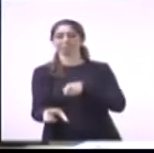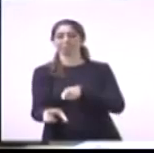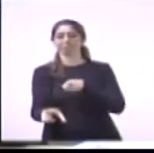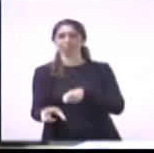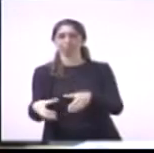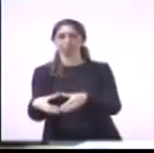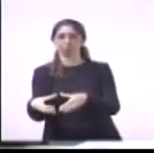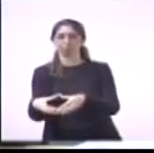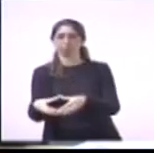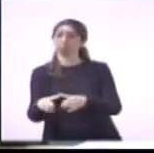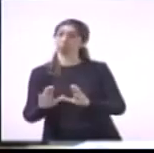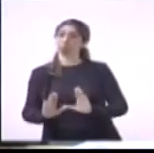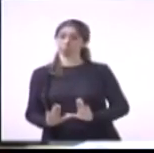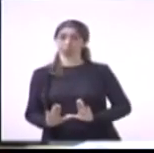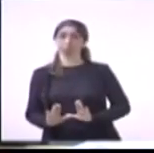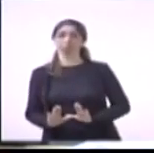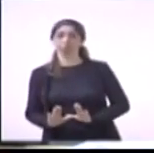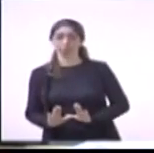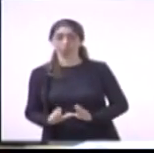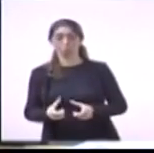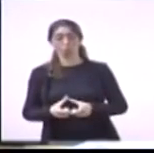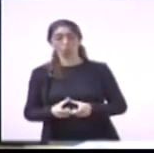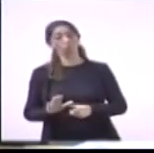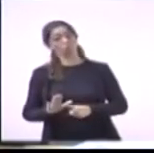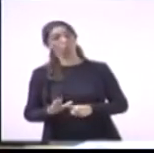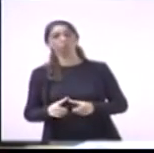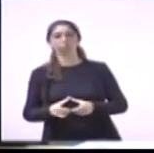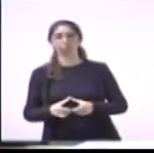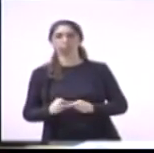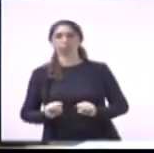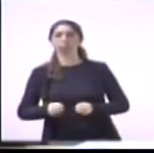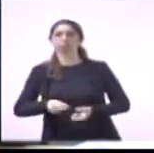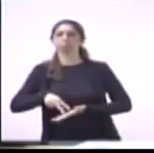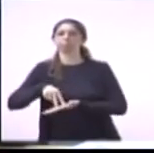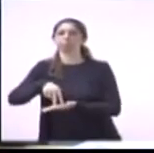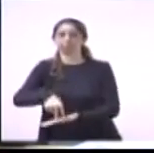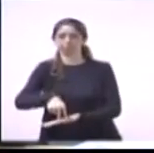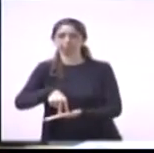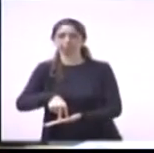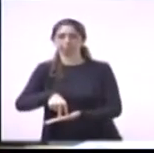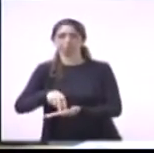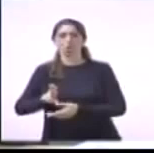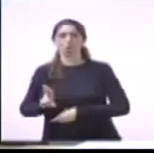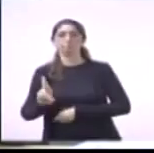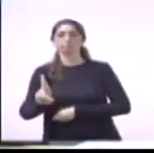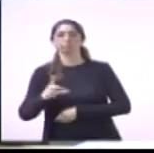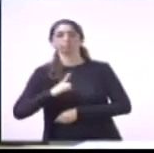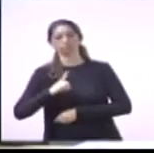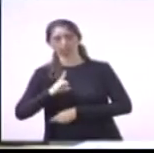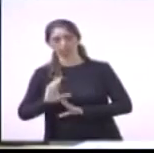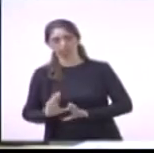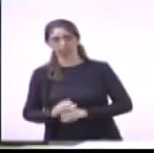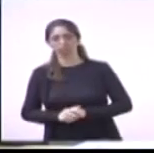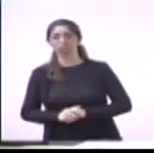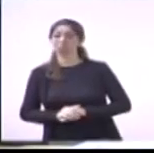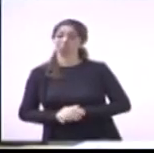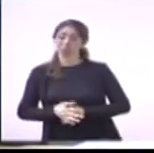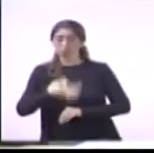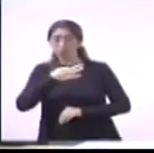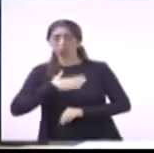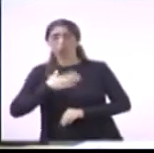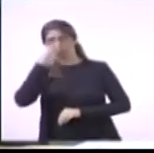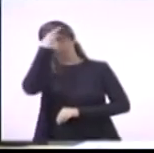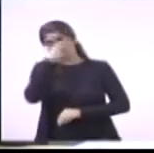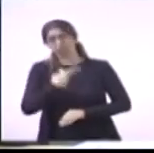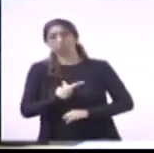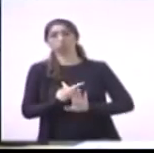uma população tão pequena assim. Então, e de maneira equivocada, na minha opinião, e